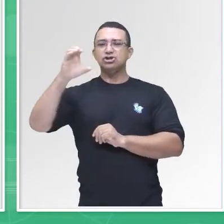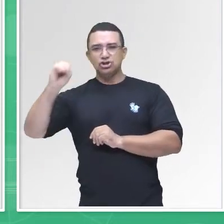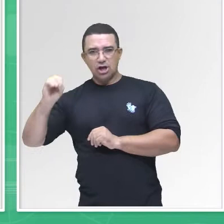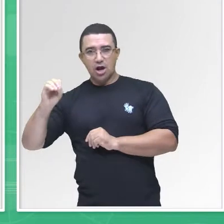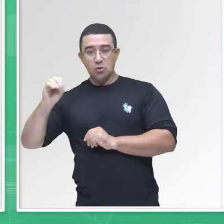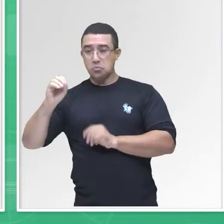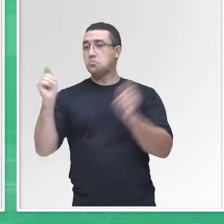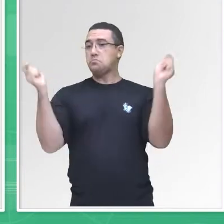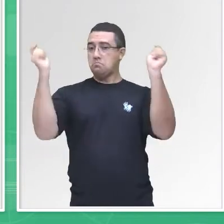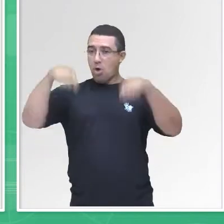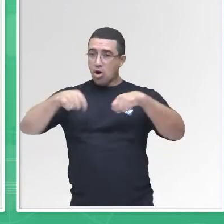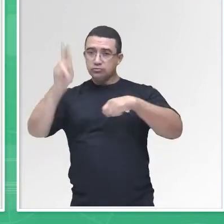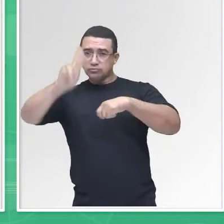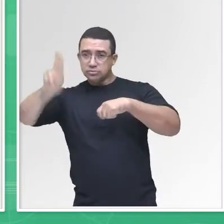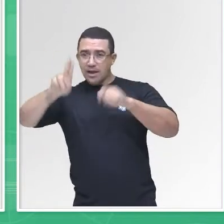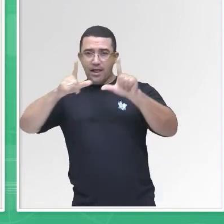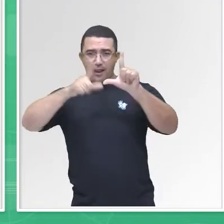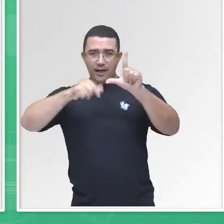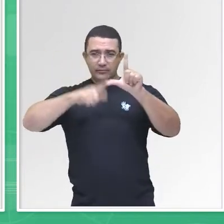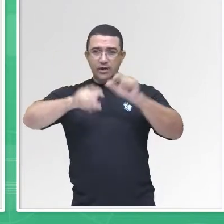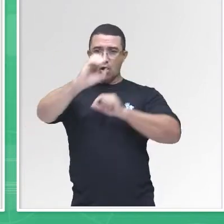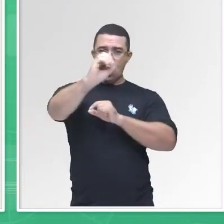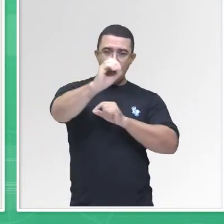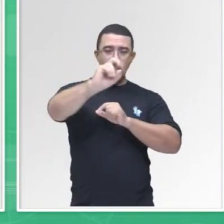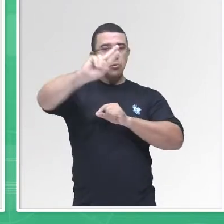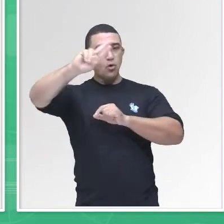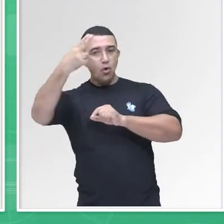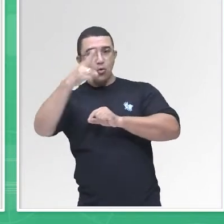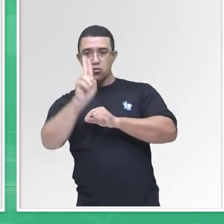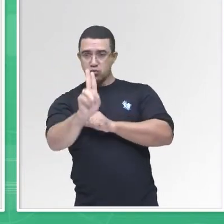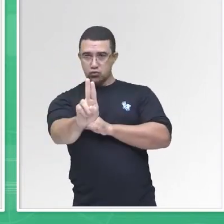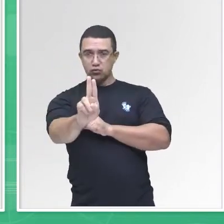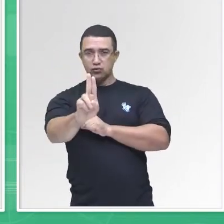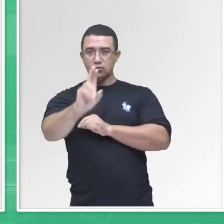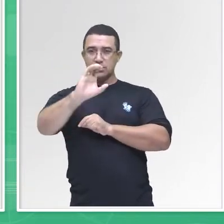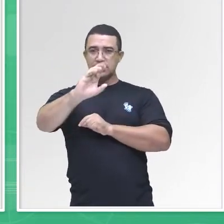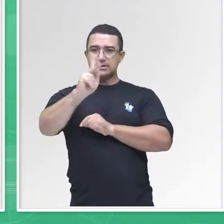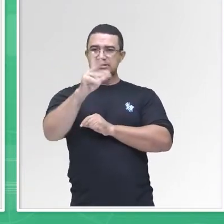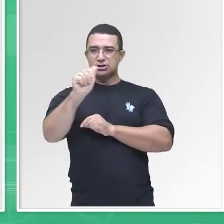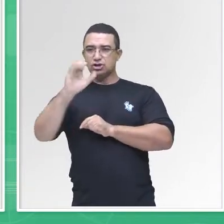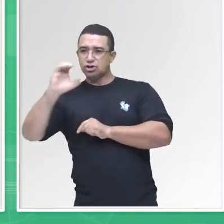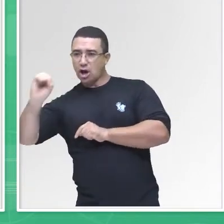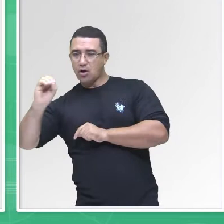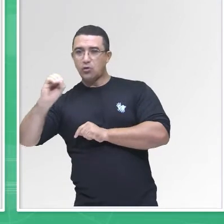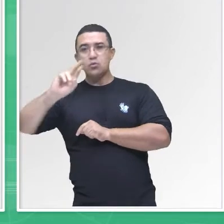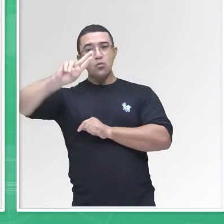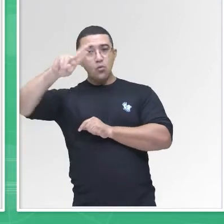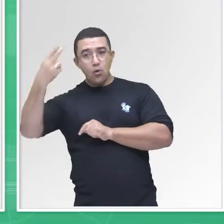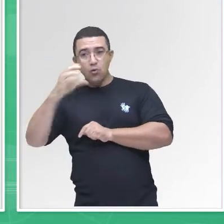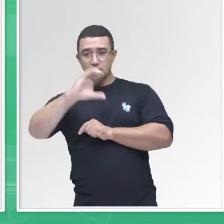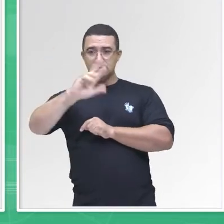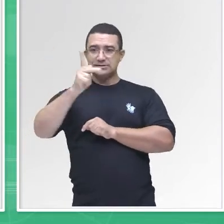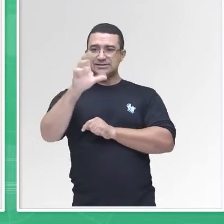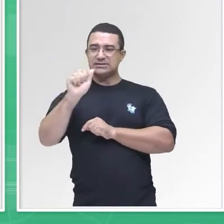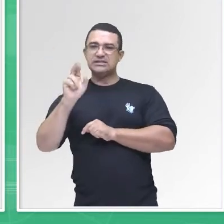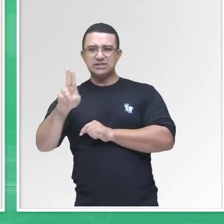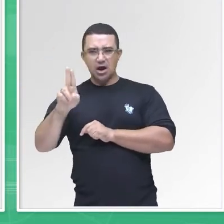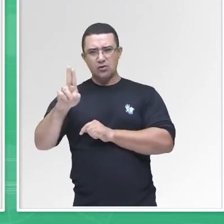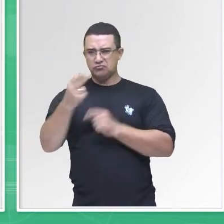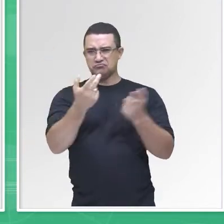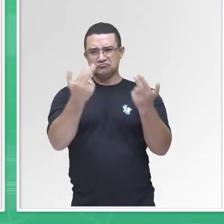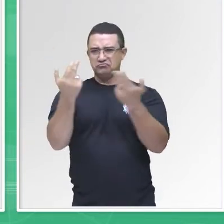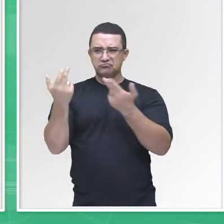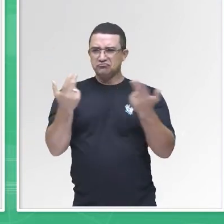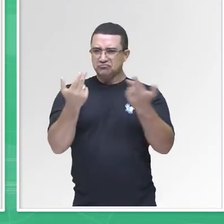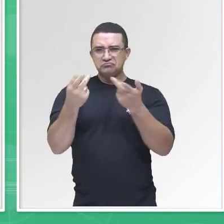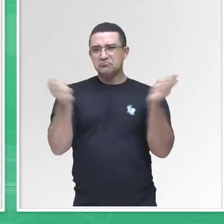ser utilizado com a letra u, ok? Tchau. A pronúncia é tchau, tchau. É uma palavra, na verdade, de origem